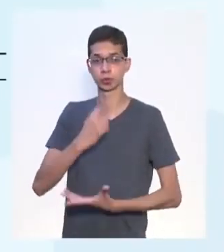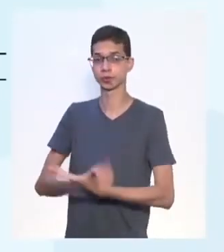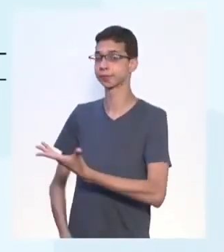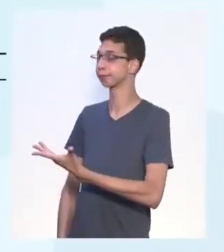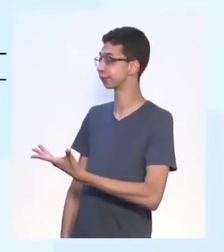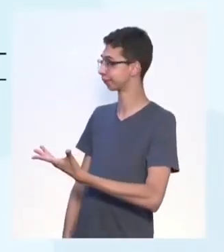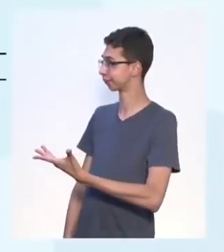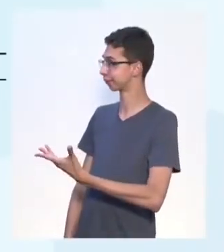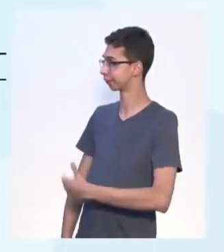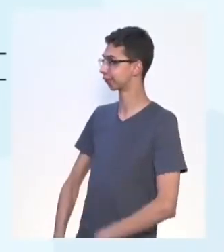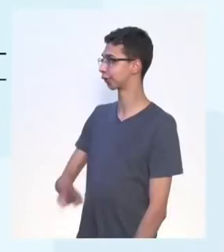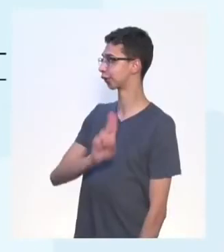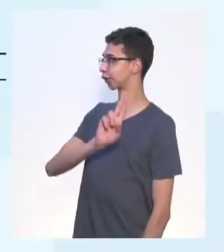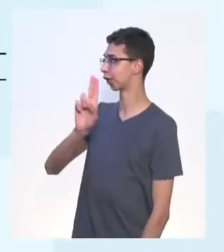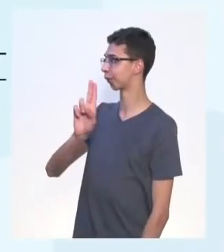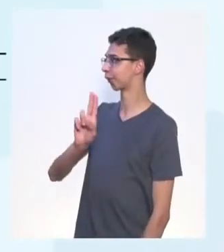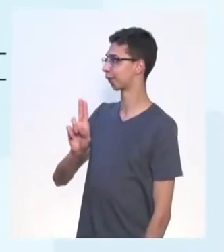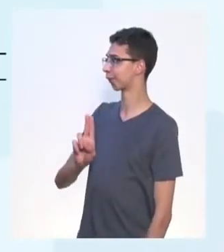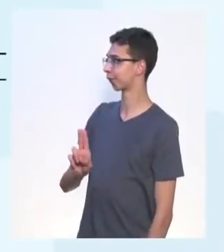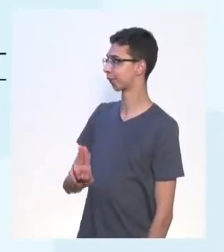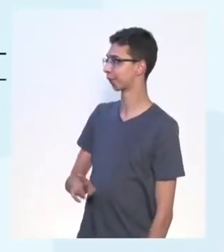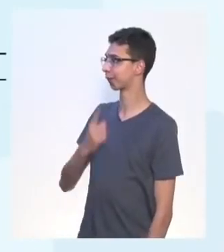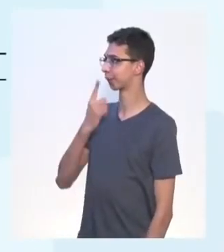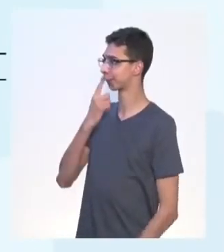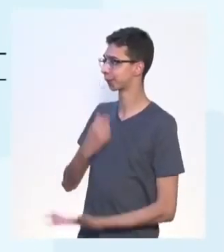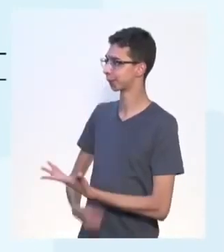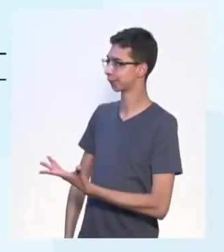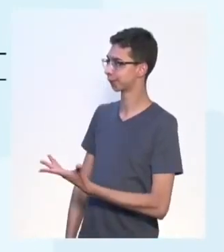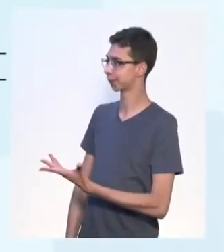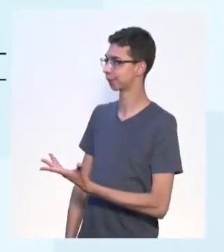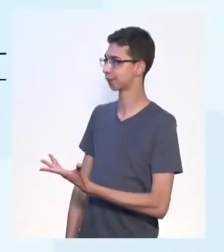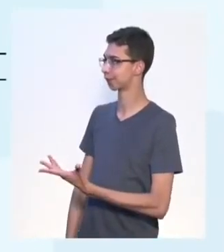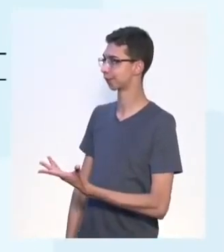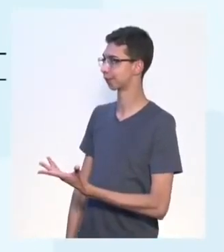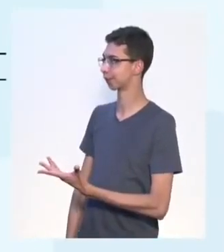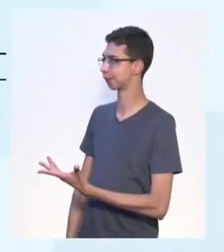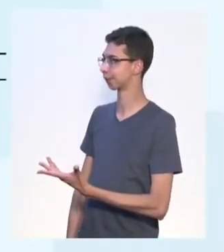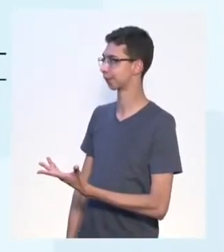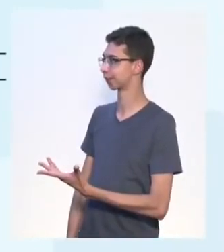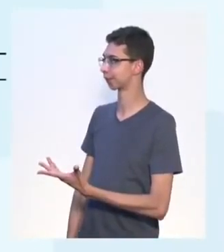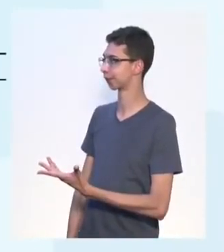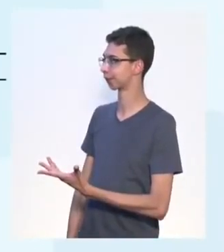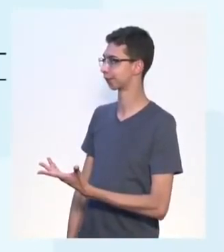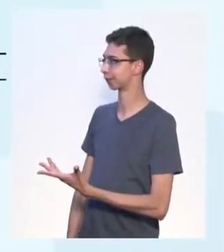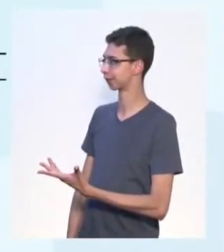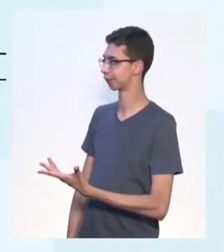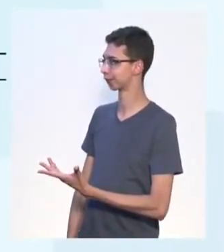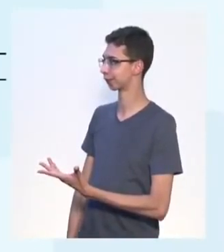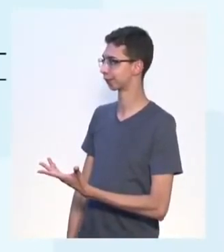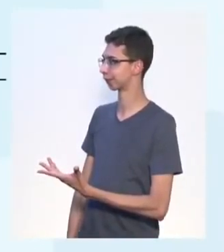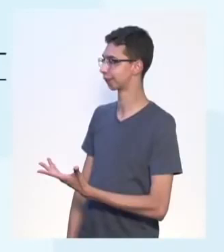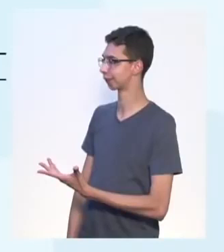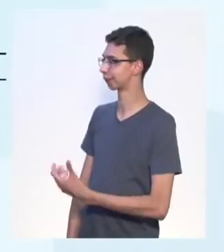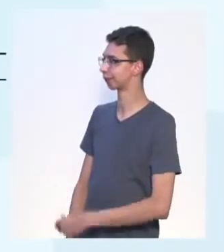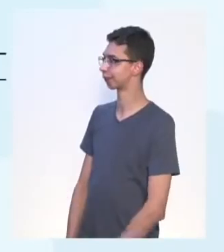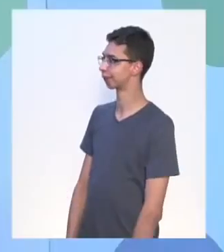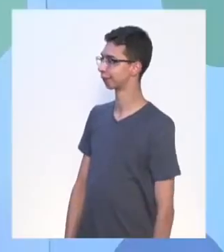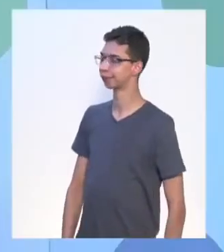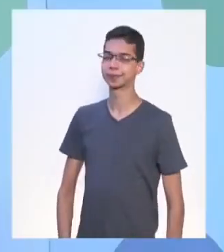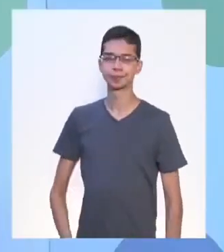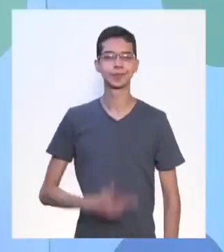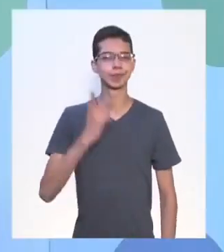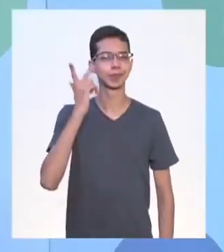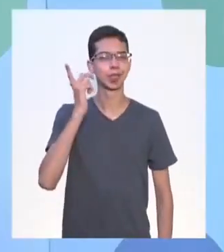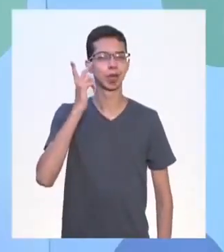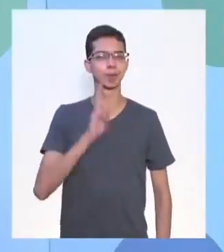com, contra, de, desde, em, entre, para, per, perante, por, sem, sob, sobre, trás. São as mais comuns,